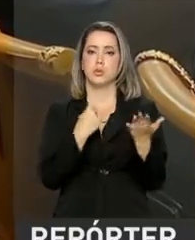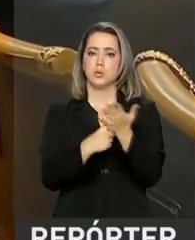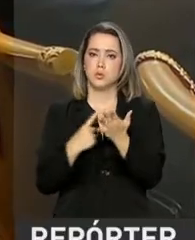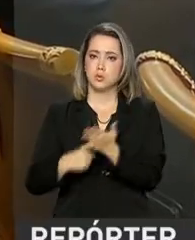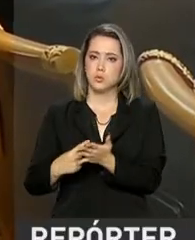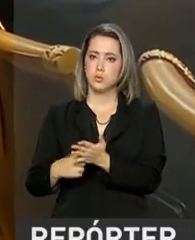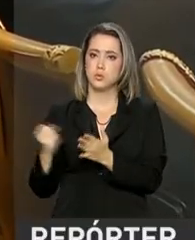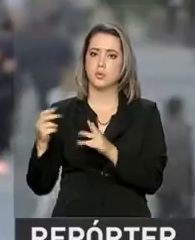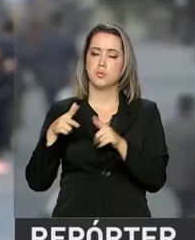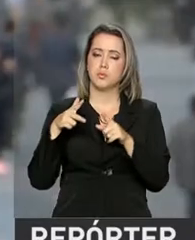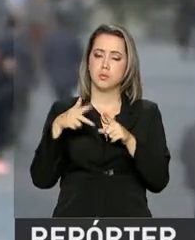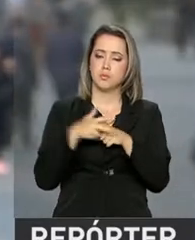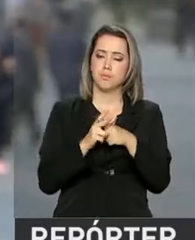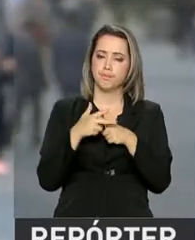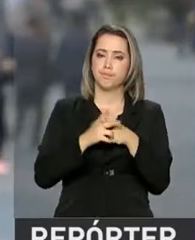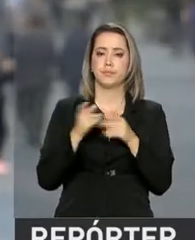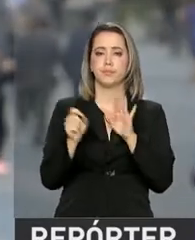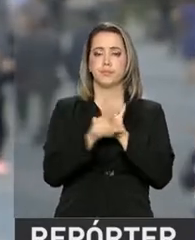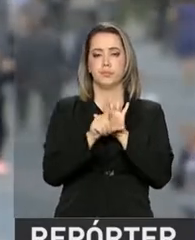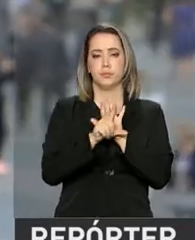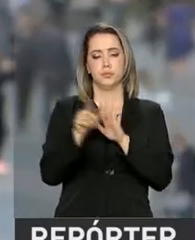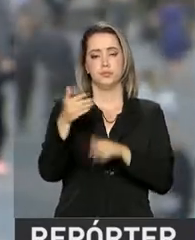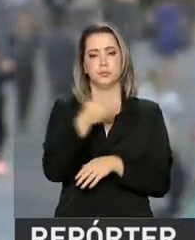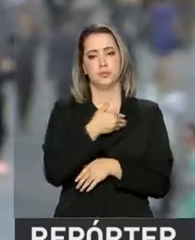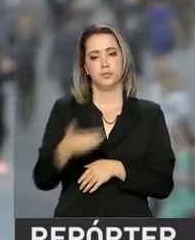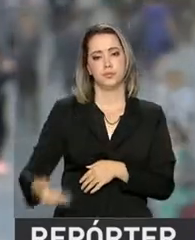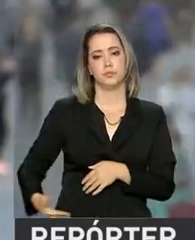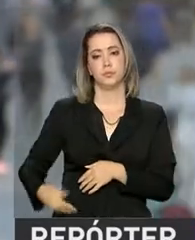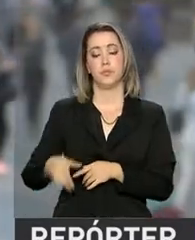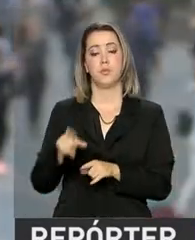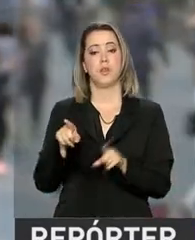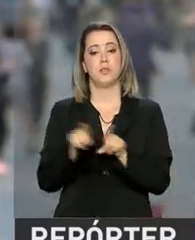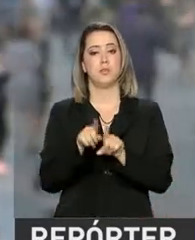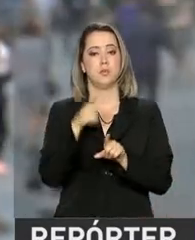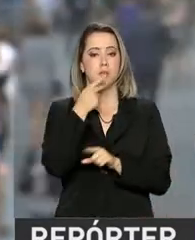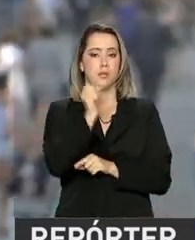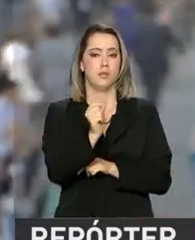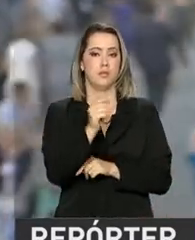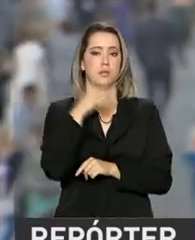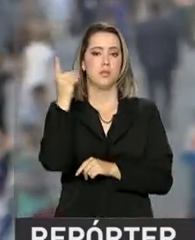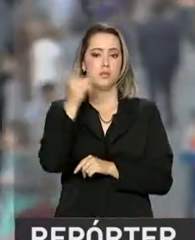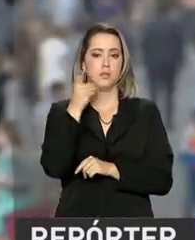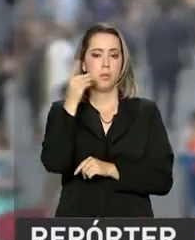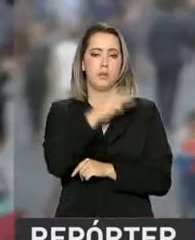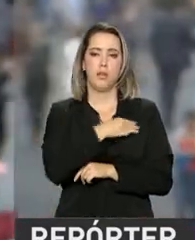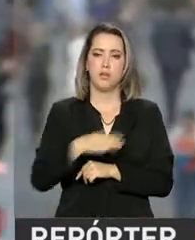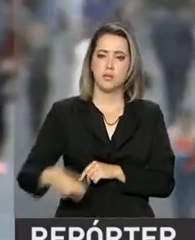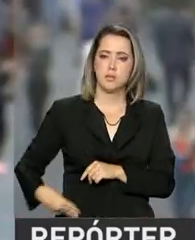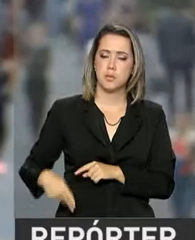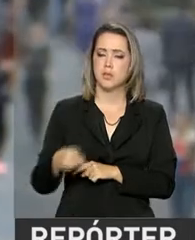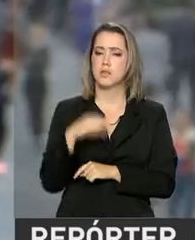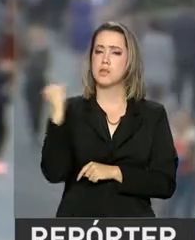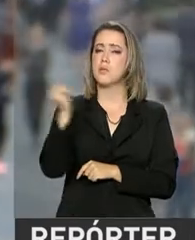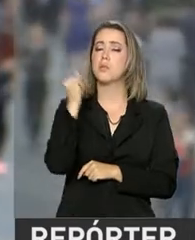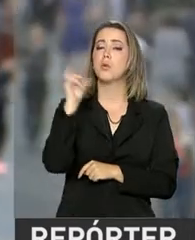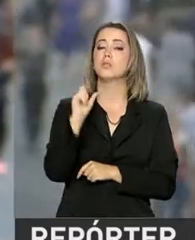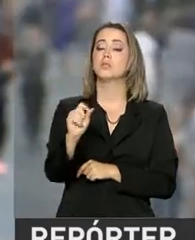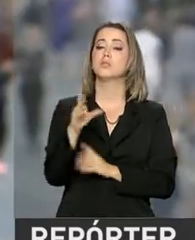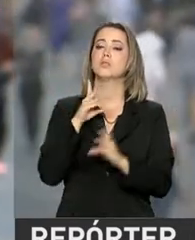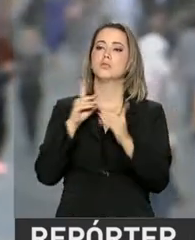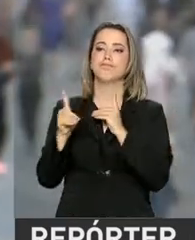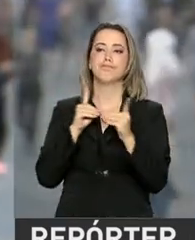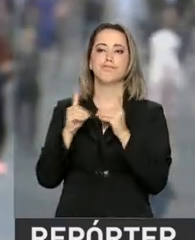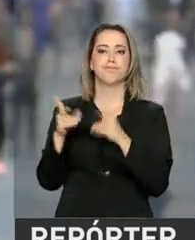reformas do governo o presidente michel temer também destacou os deputados e ministros a importância do diálogo estratégico entre